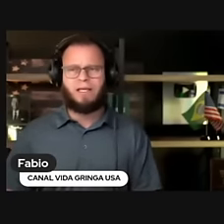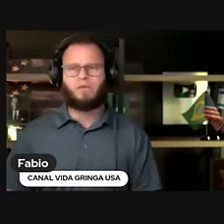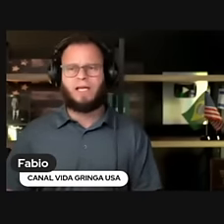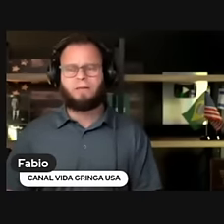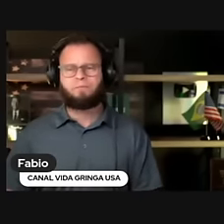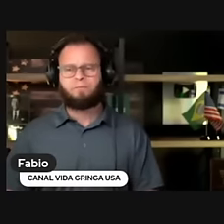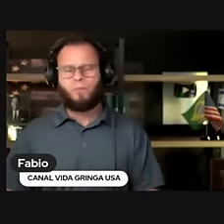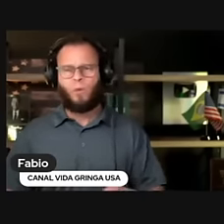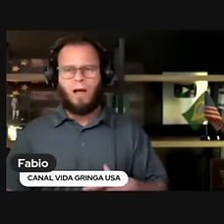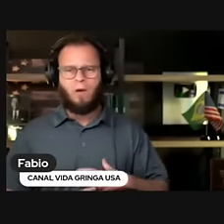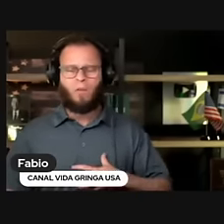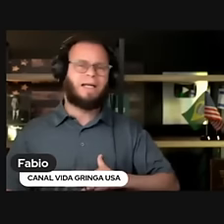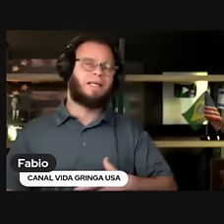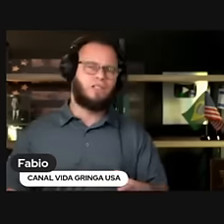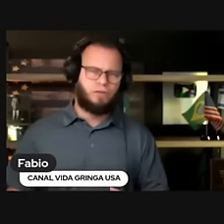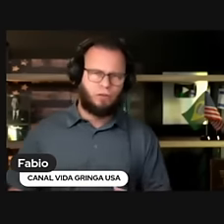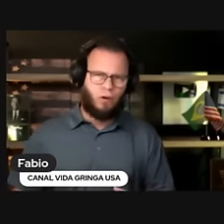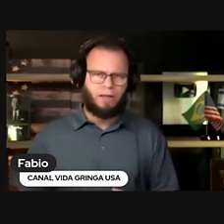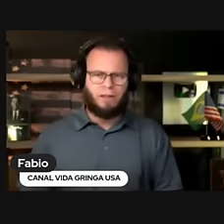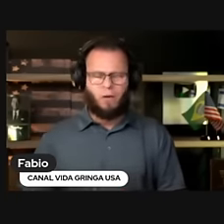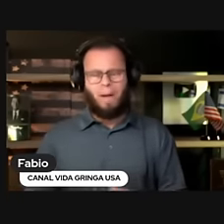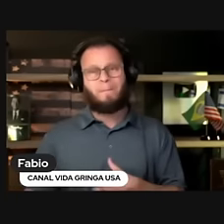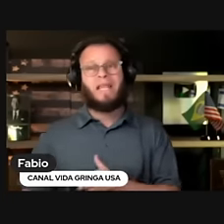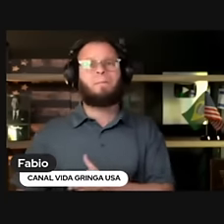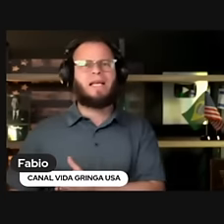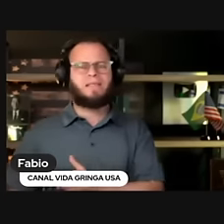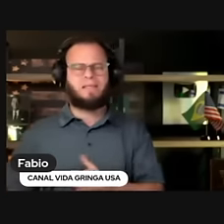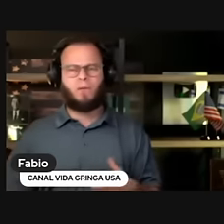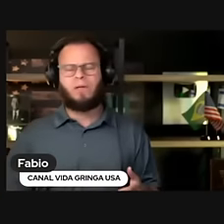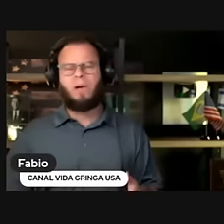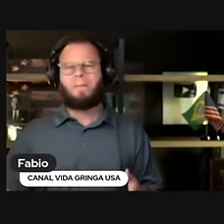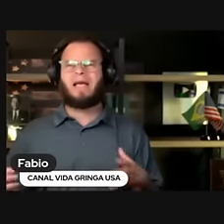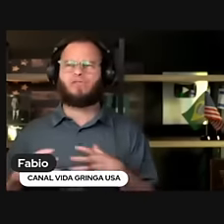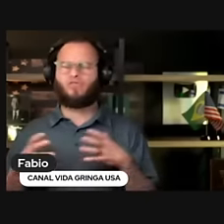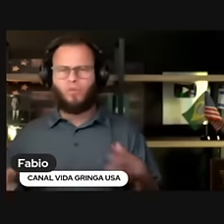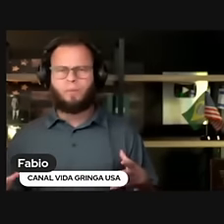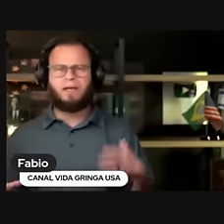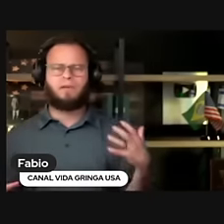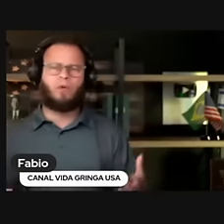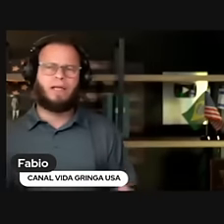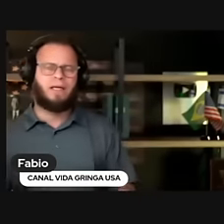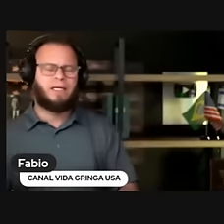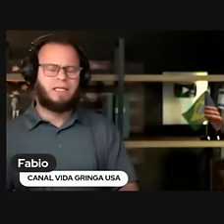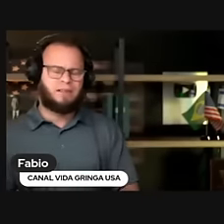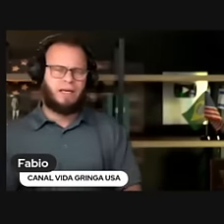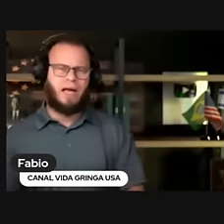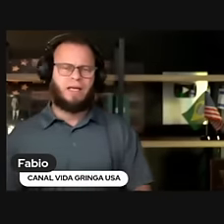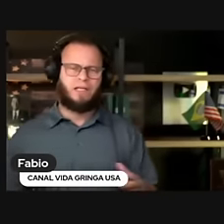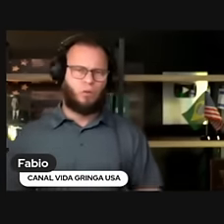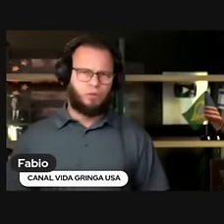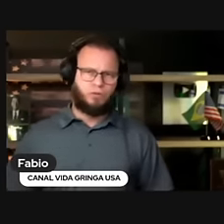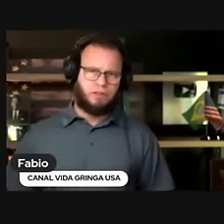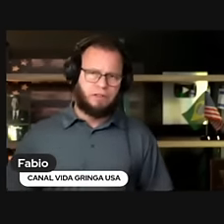teremos aí uma uma grande Vitória uma preparação para a super Vitória que será